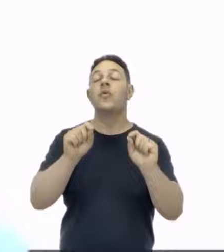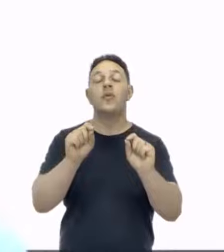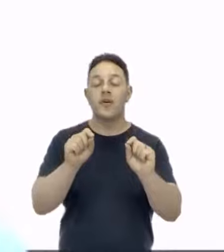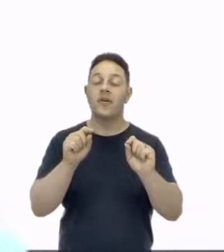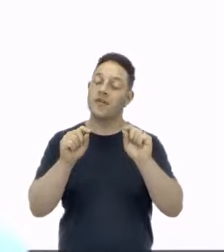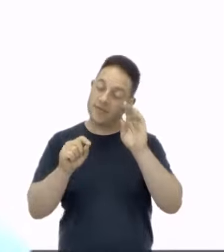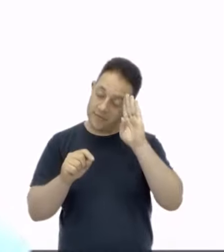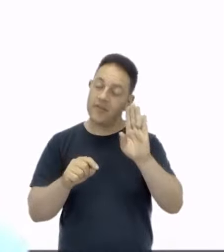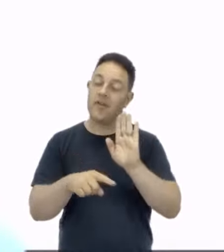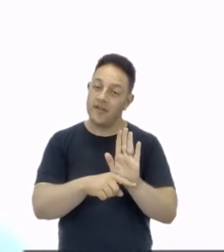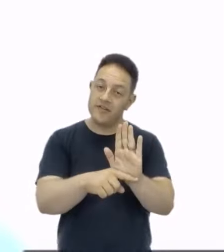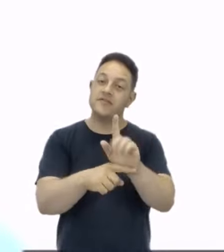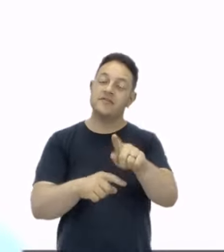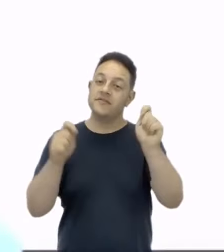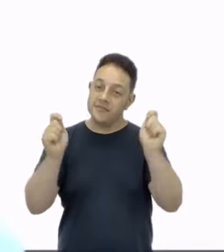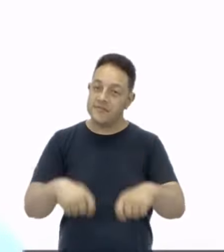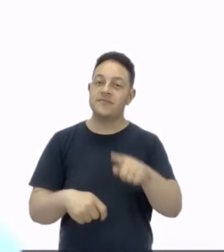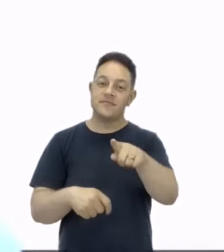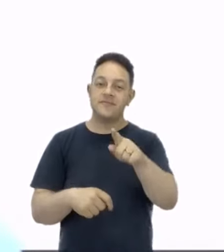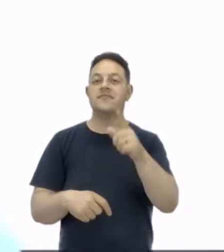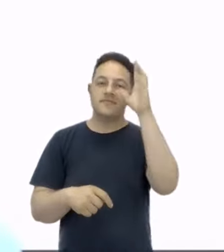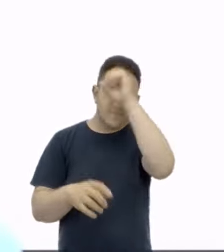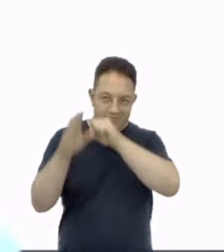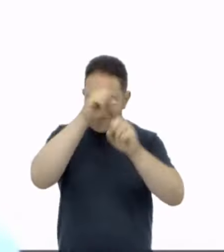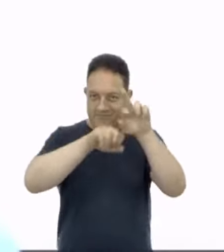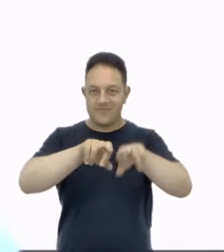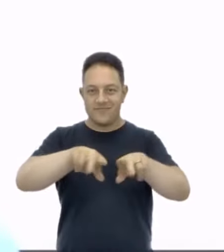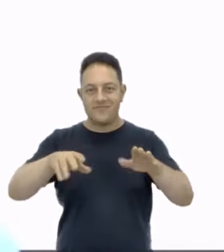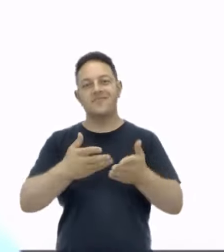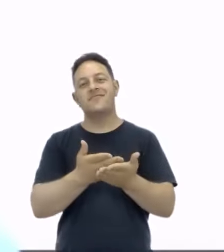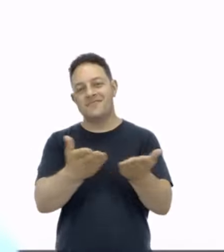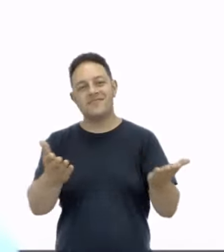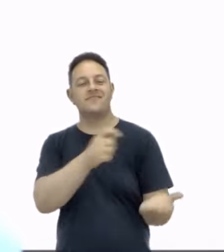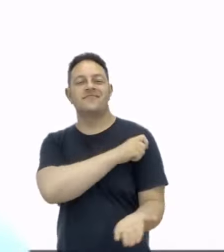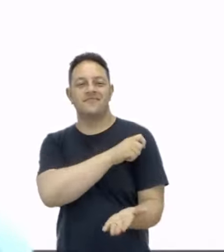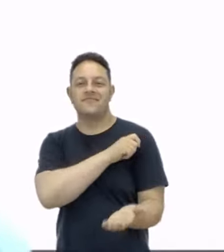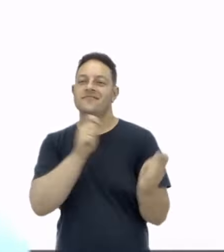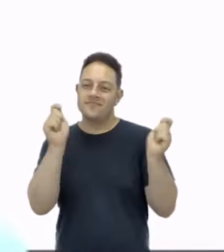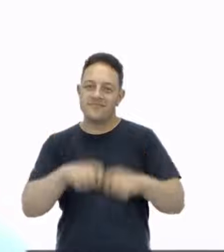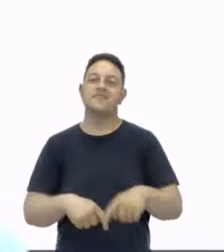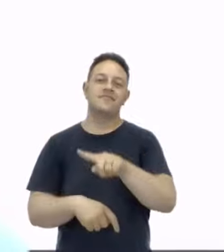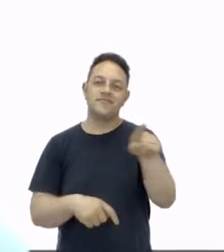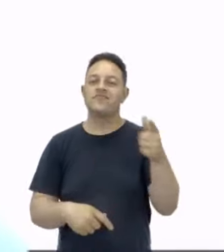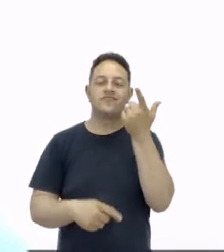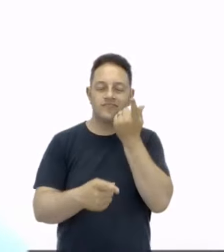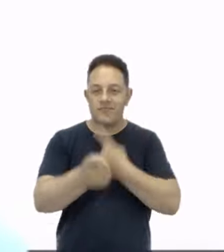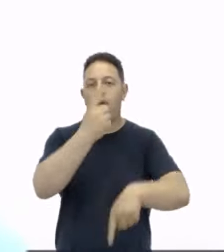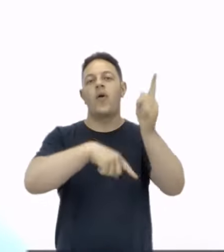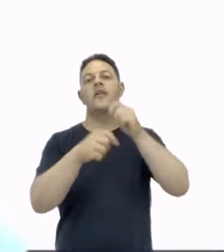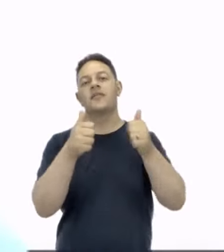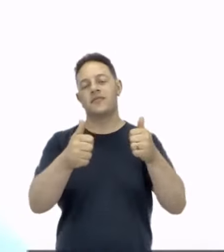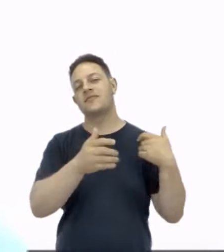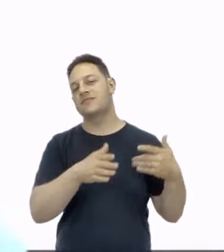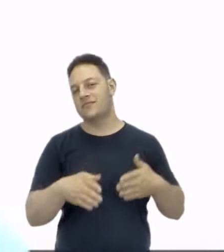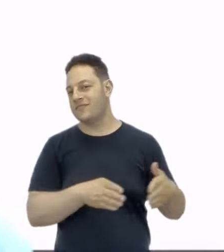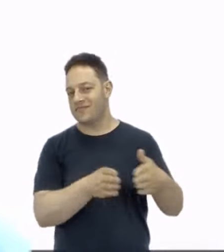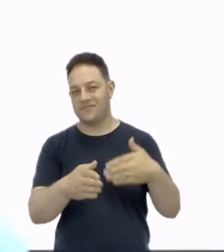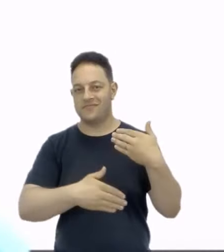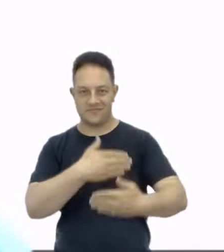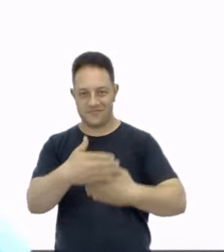é proporcionar possibilidades de aprendizagens aos nossos estudantes para que eles possam ter sucesso aí na sua trajetória